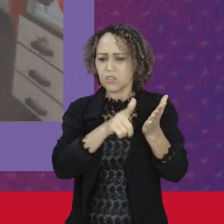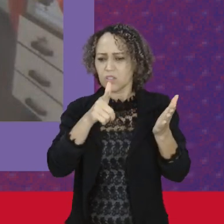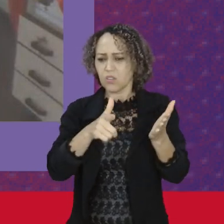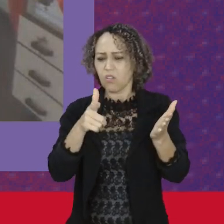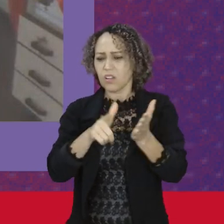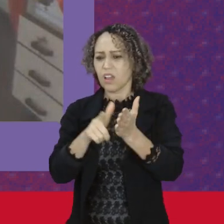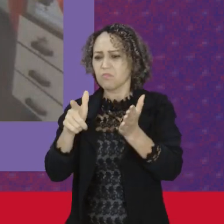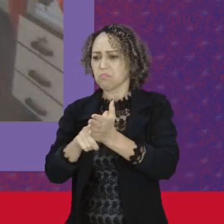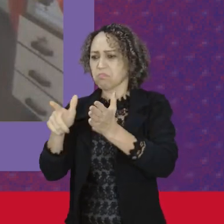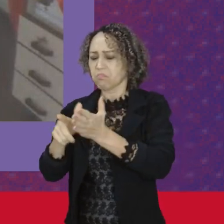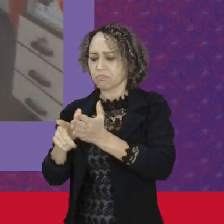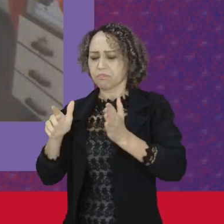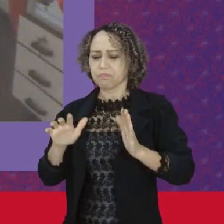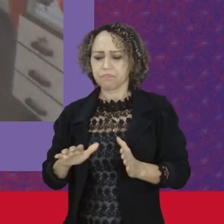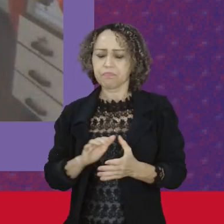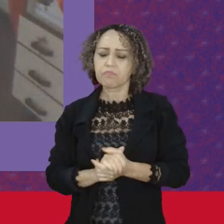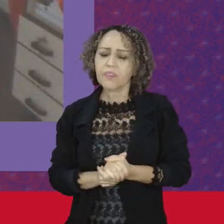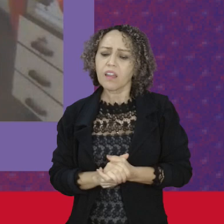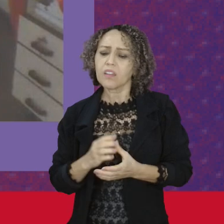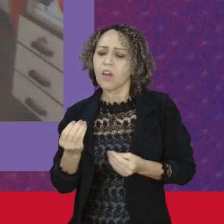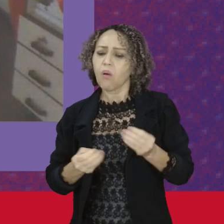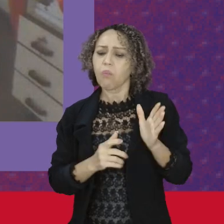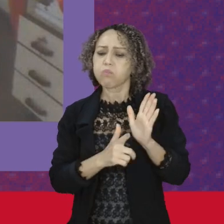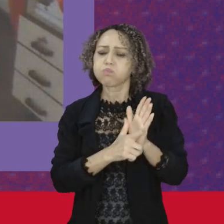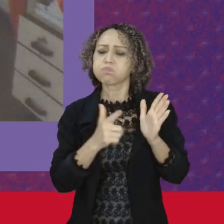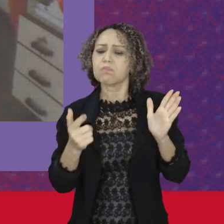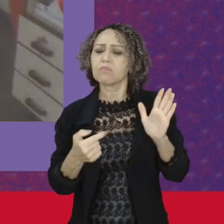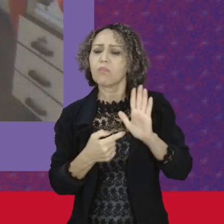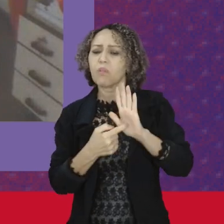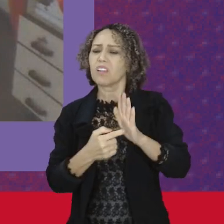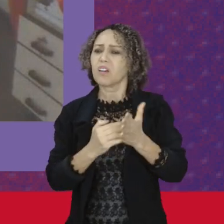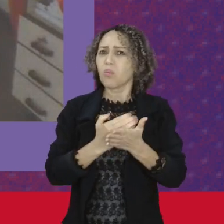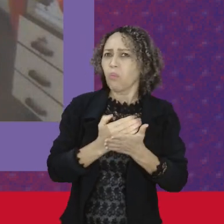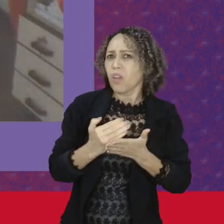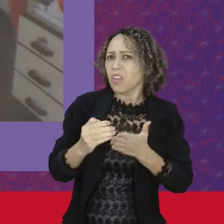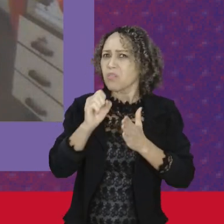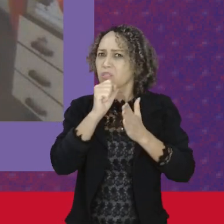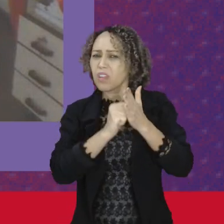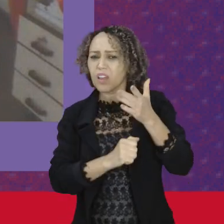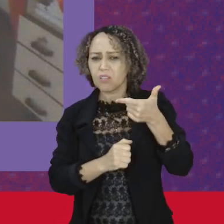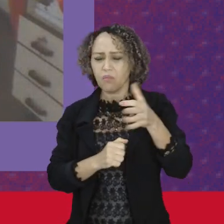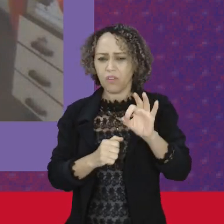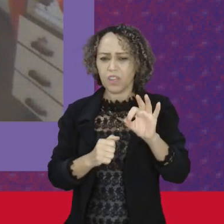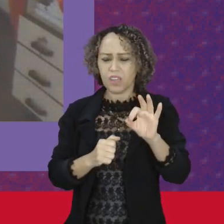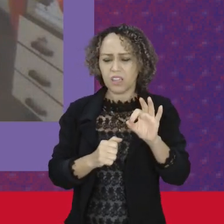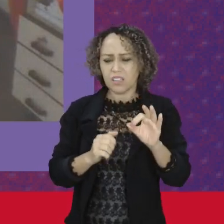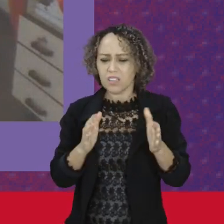estar, eu acho que eles vão aparecer até o início do século XX, talvez